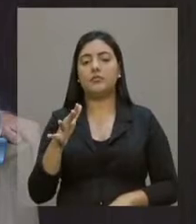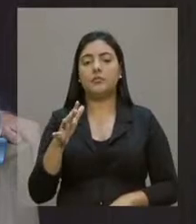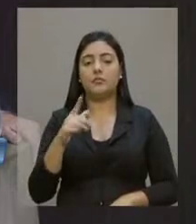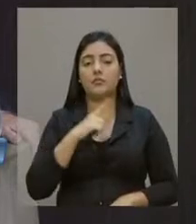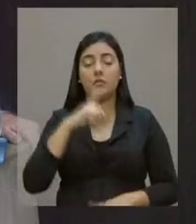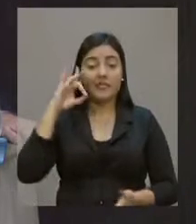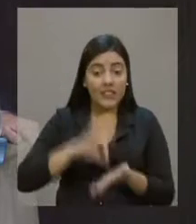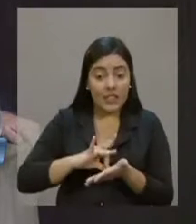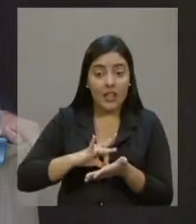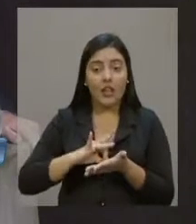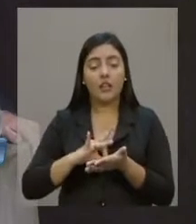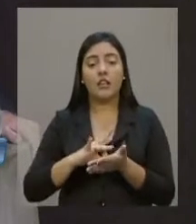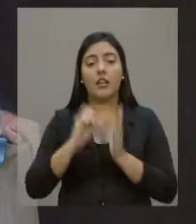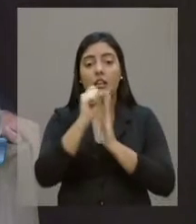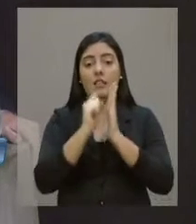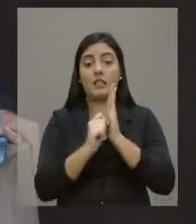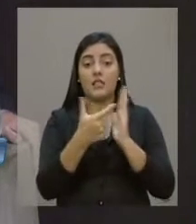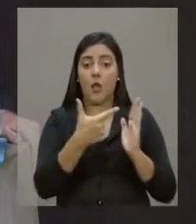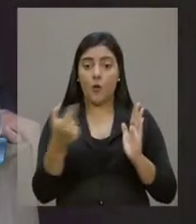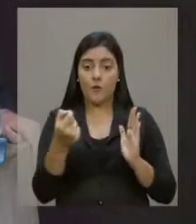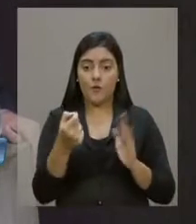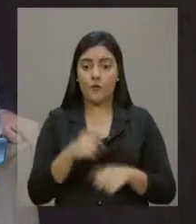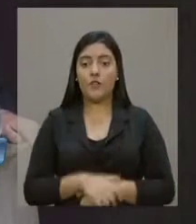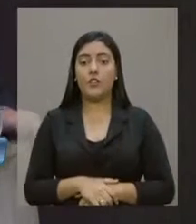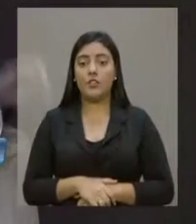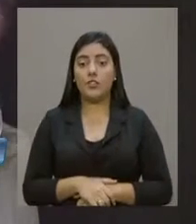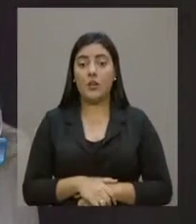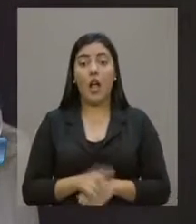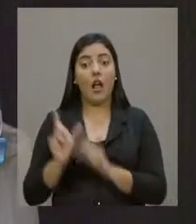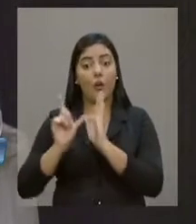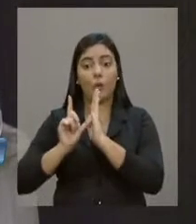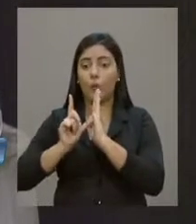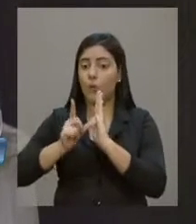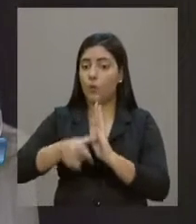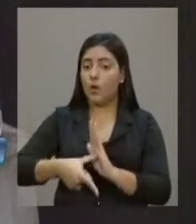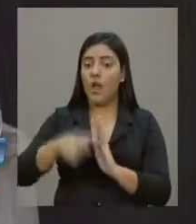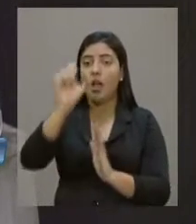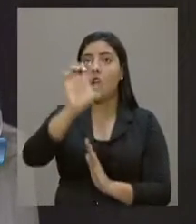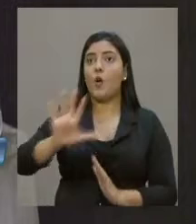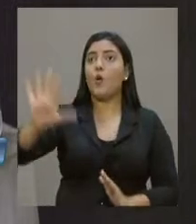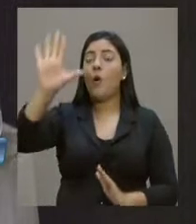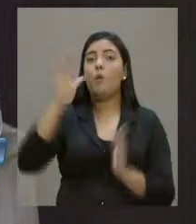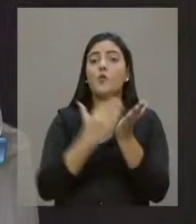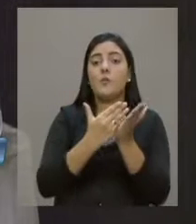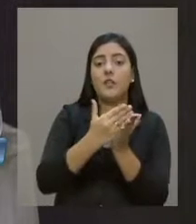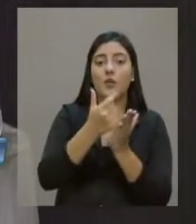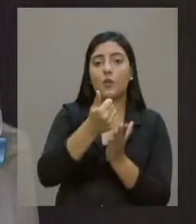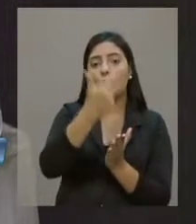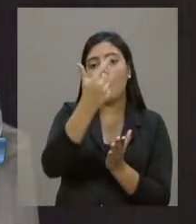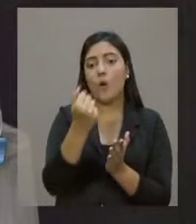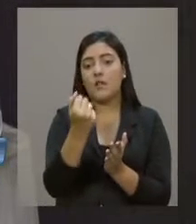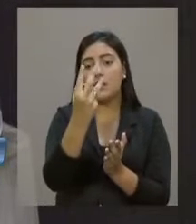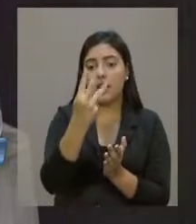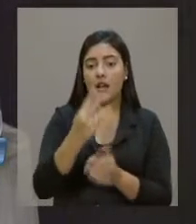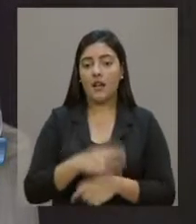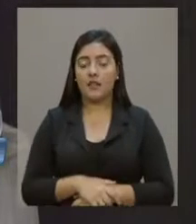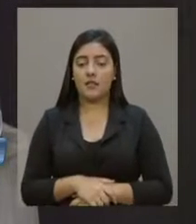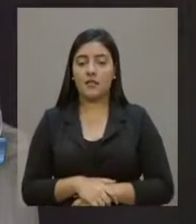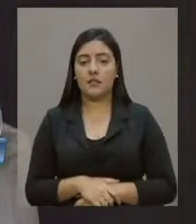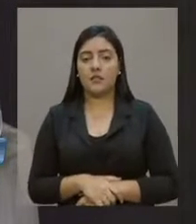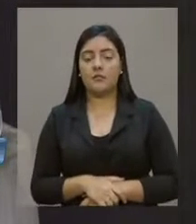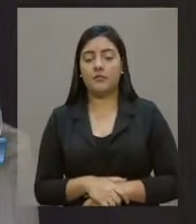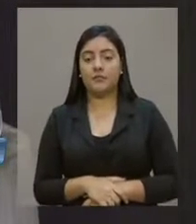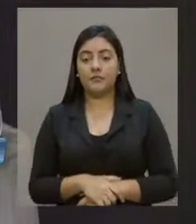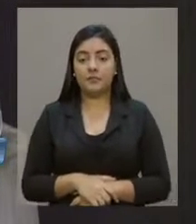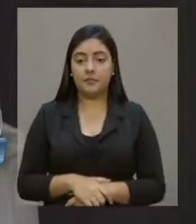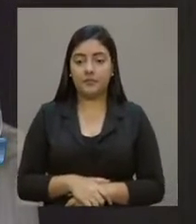de fato, no século XX. O restante da Europa, por exemplo, você tem da Europa do Norte, você